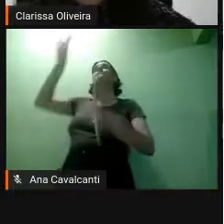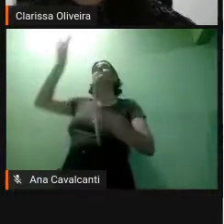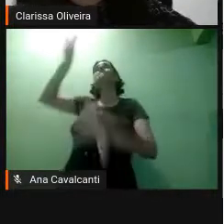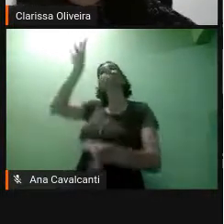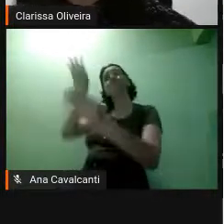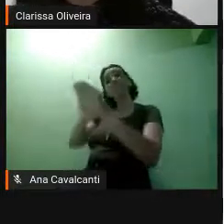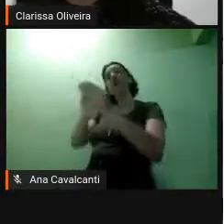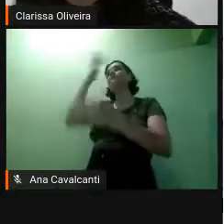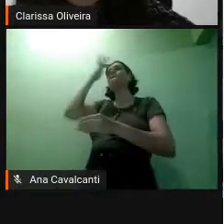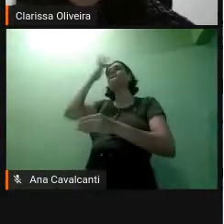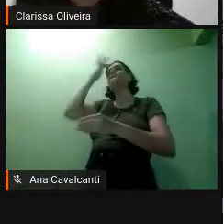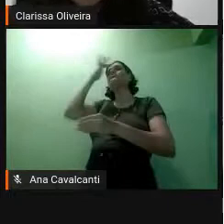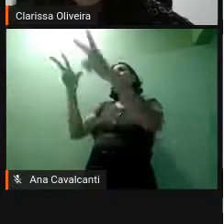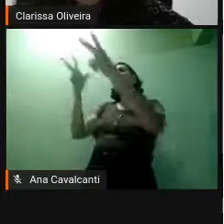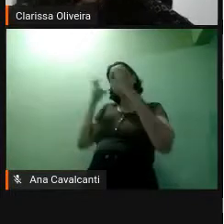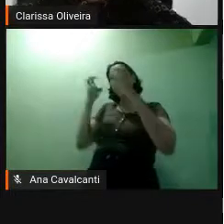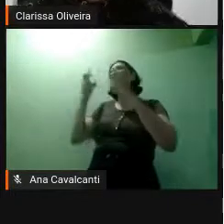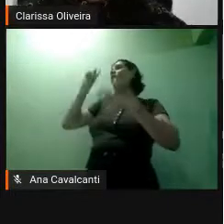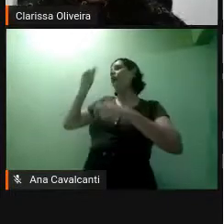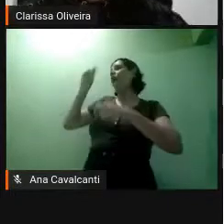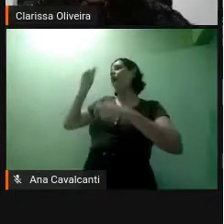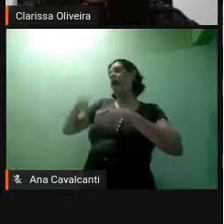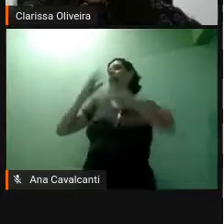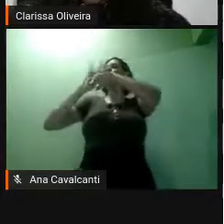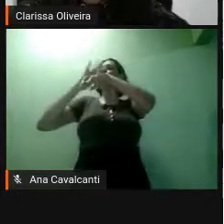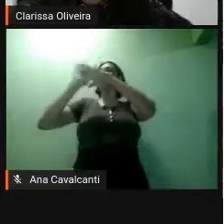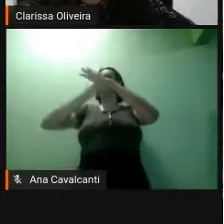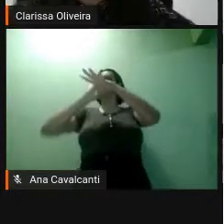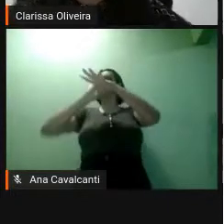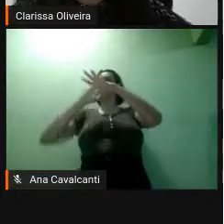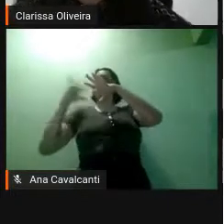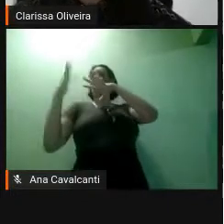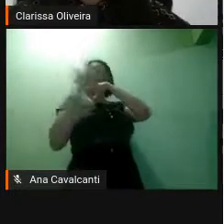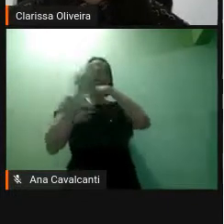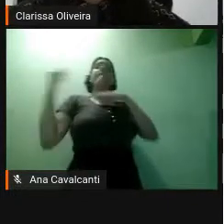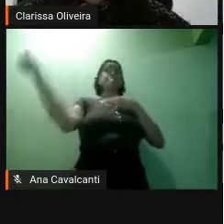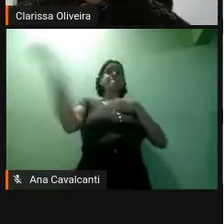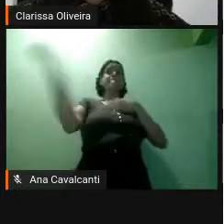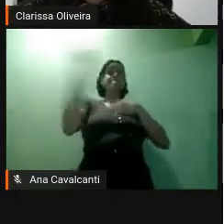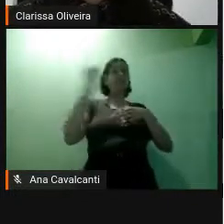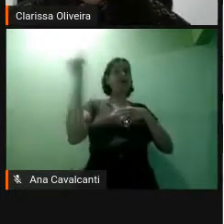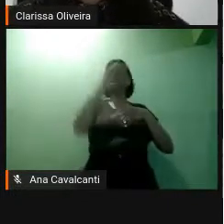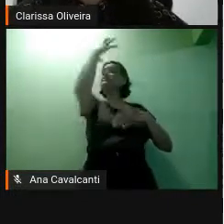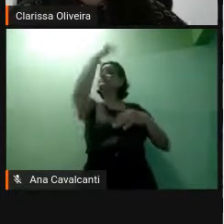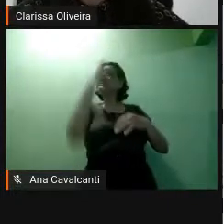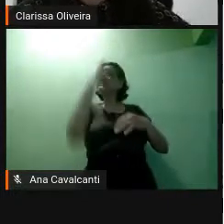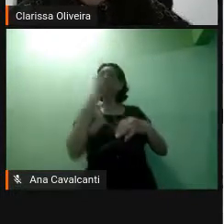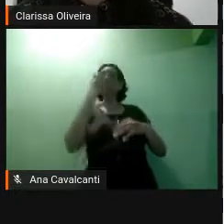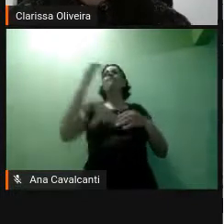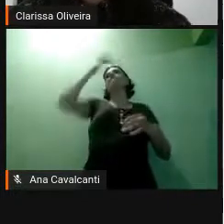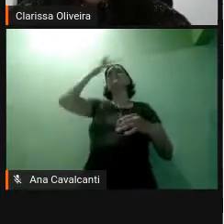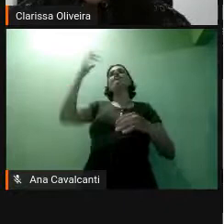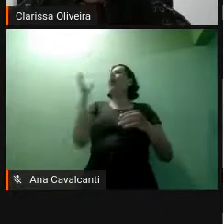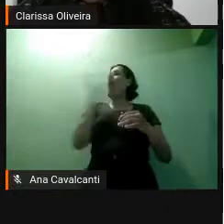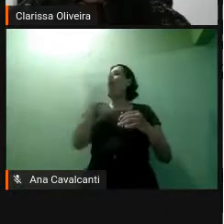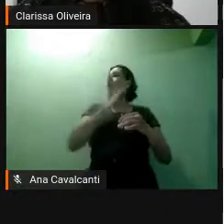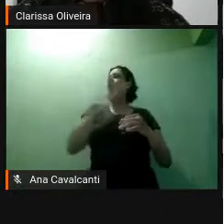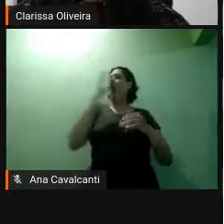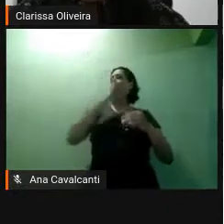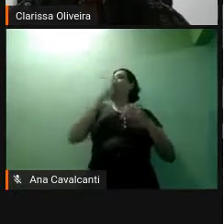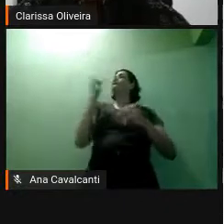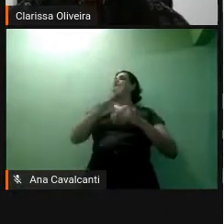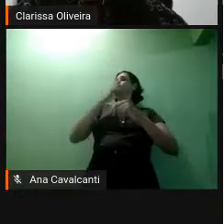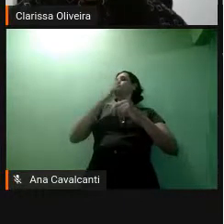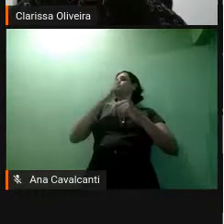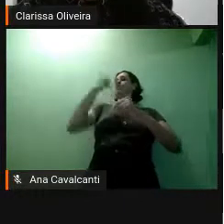para a gravidade da doença. Então, é extremamente necessário que essa pessoa ela corra e procure com